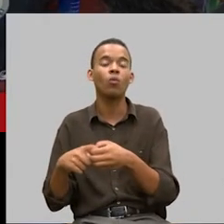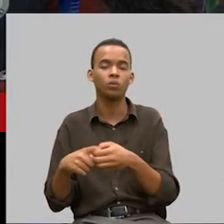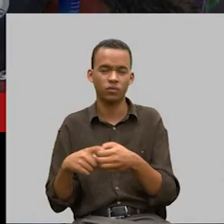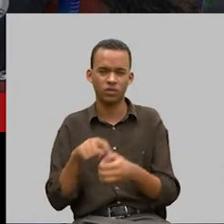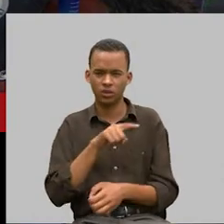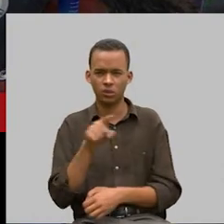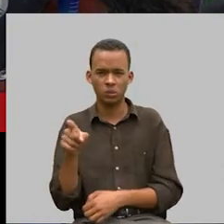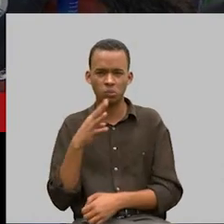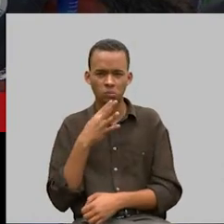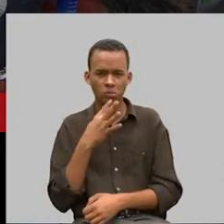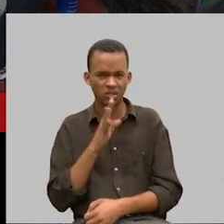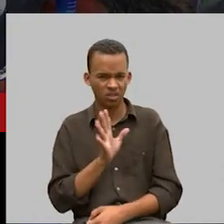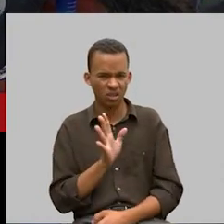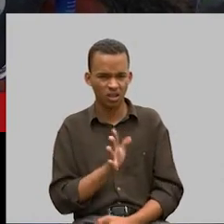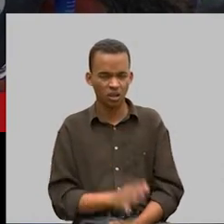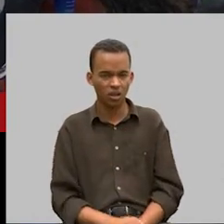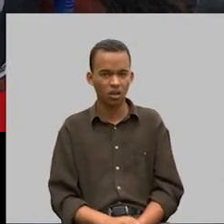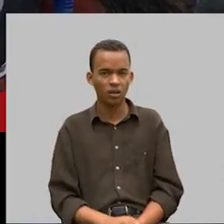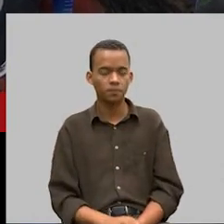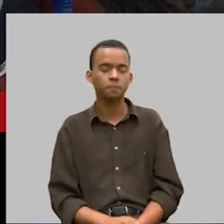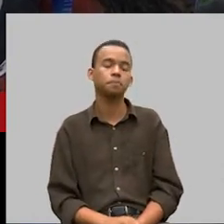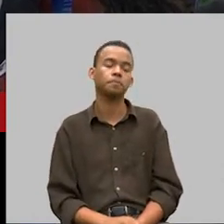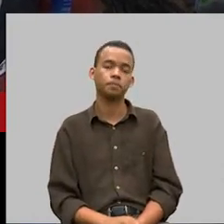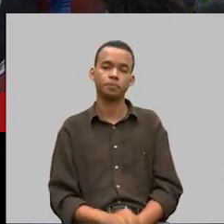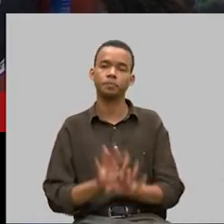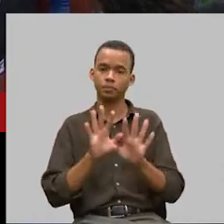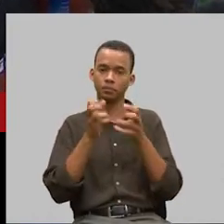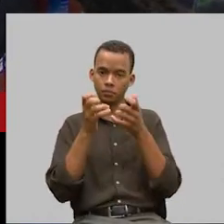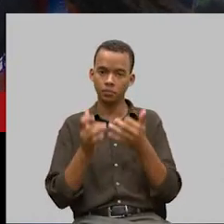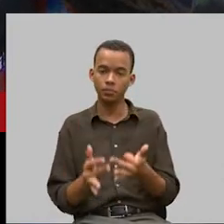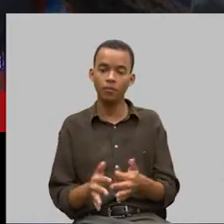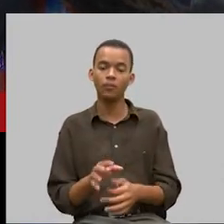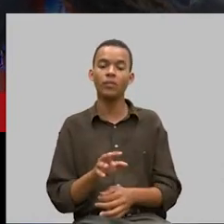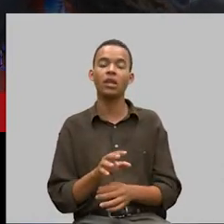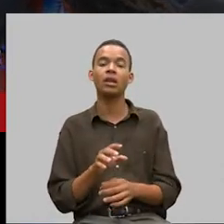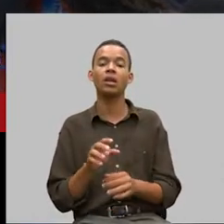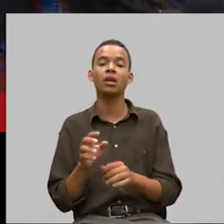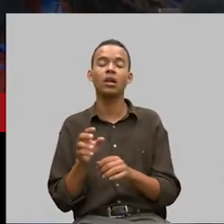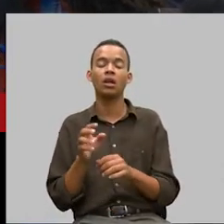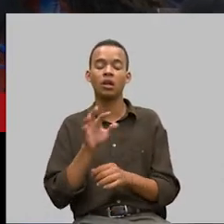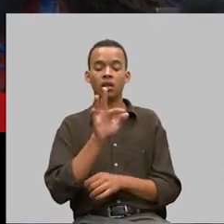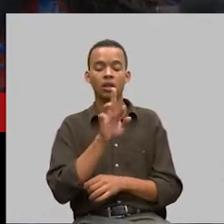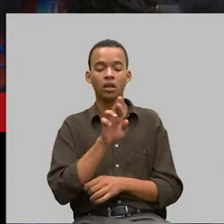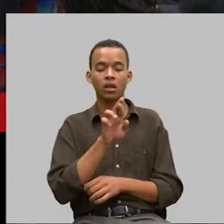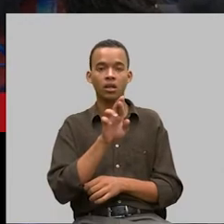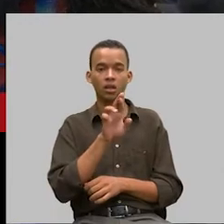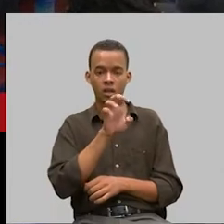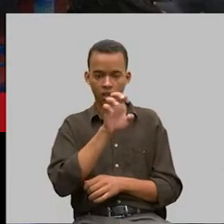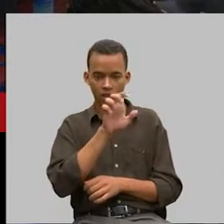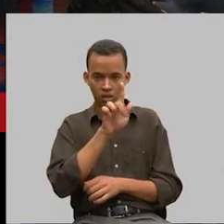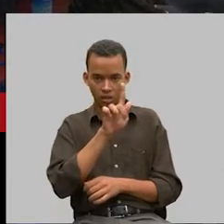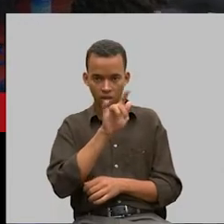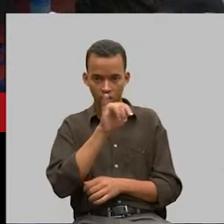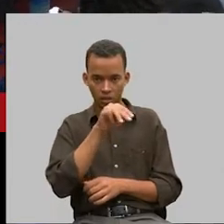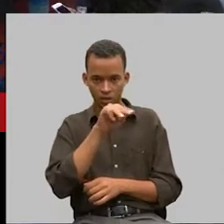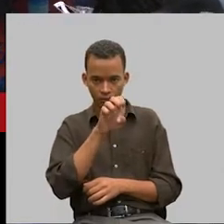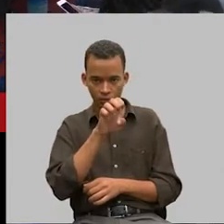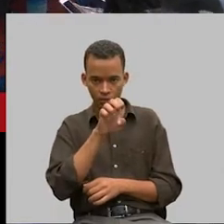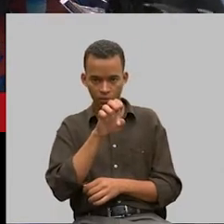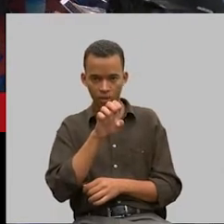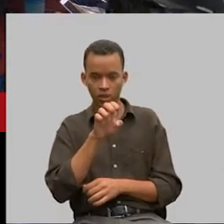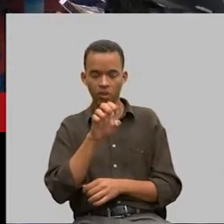que não então vamos lá regime de recuperação fiscal é uma é baseado numa lei a